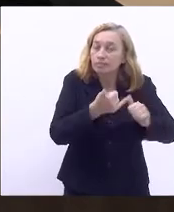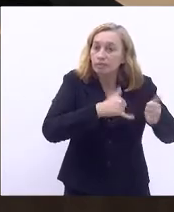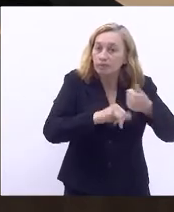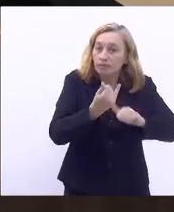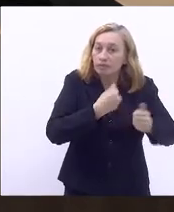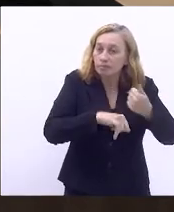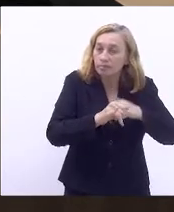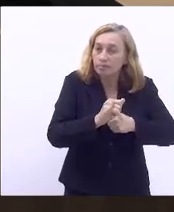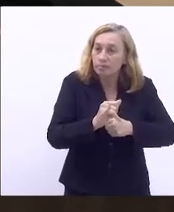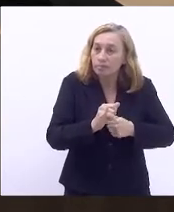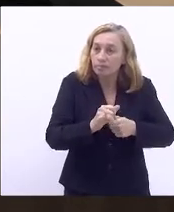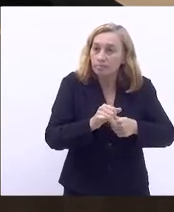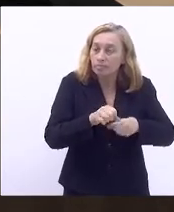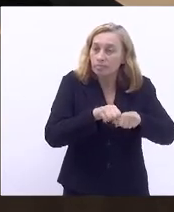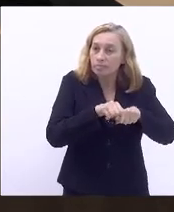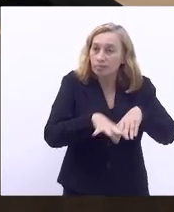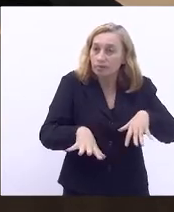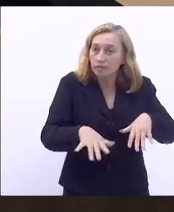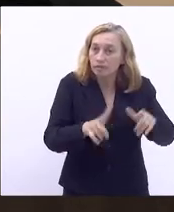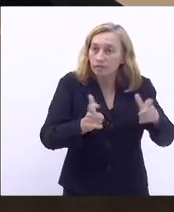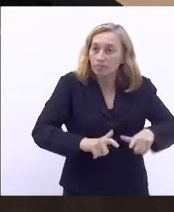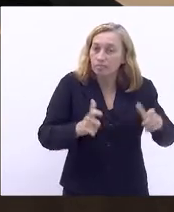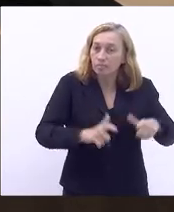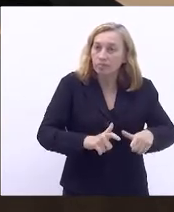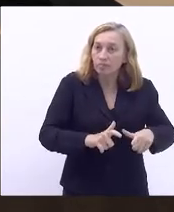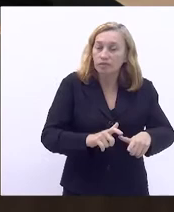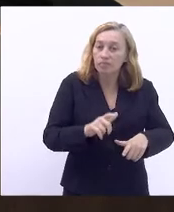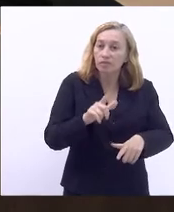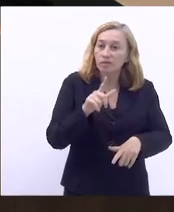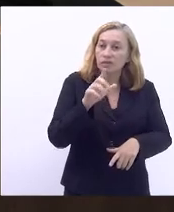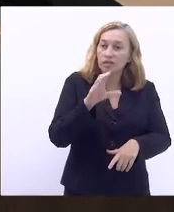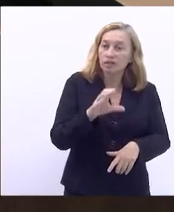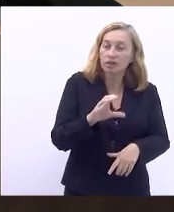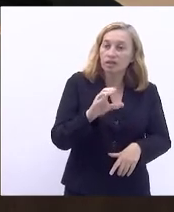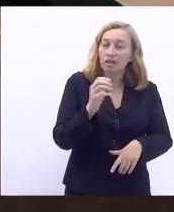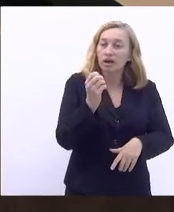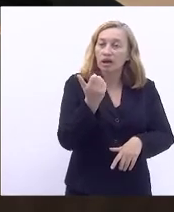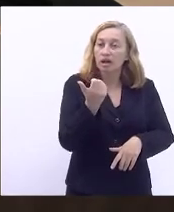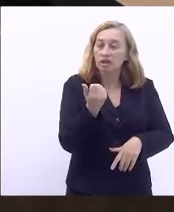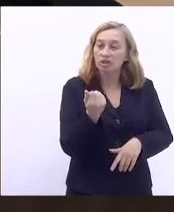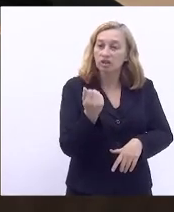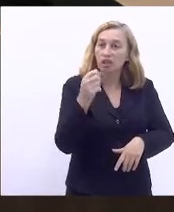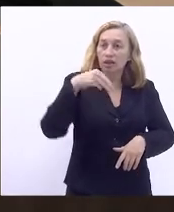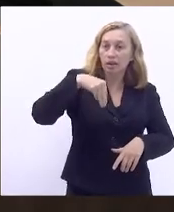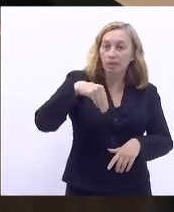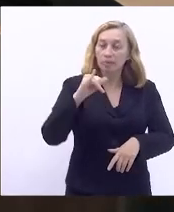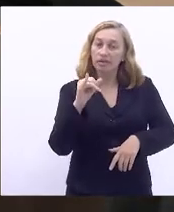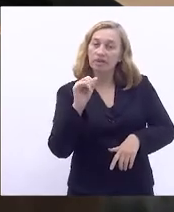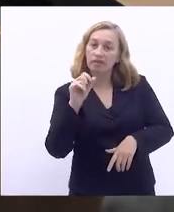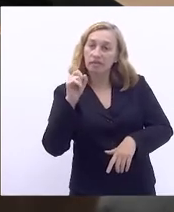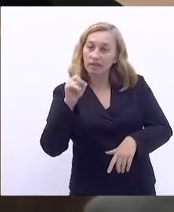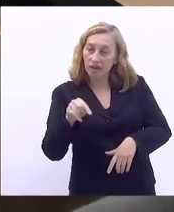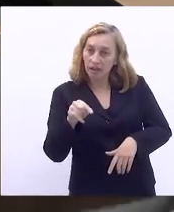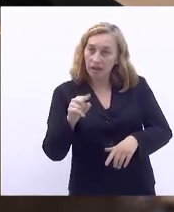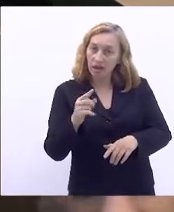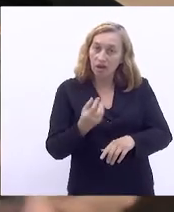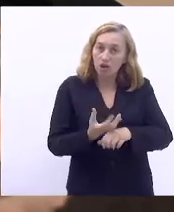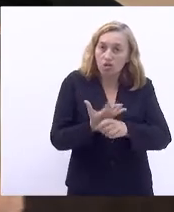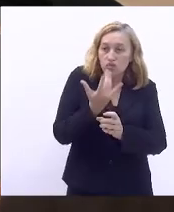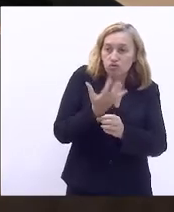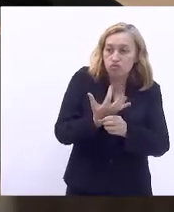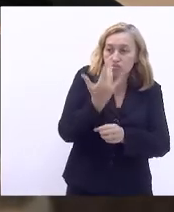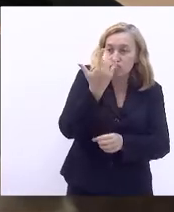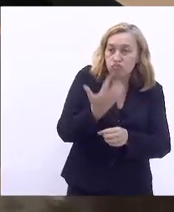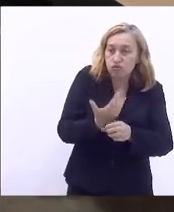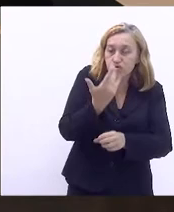população que saía das chaminés da ThyssenKrupp, ela é só um dos exemplos de violação de direitos daquela